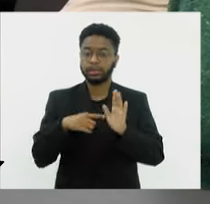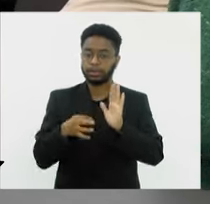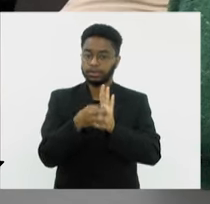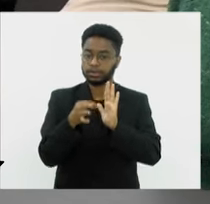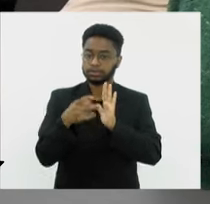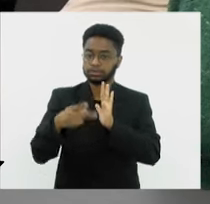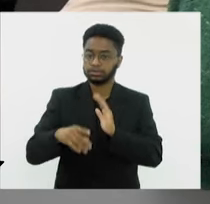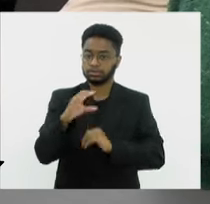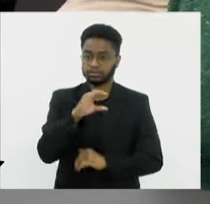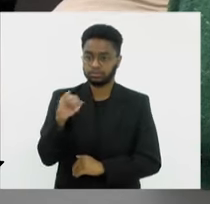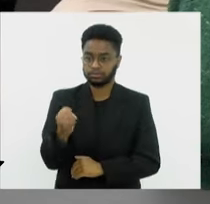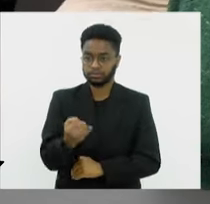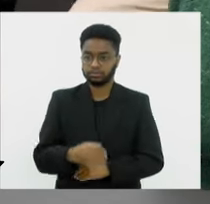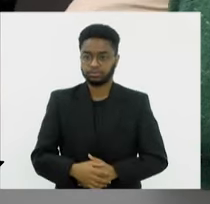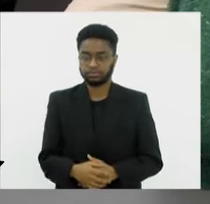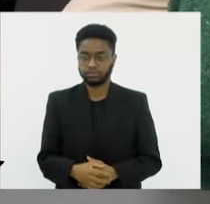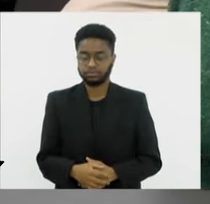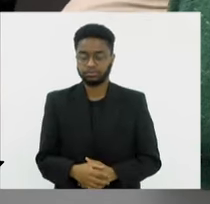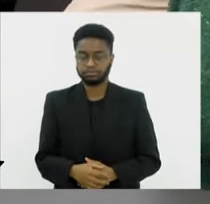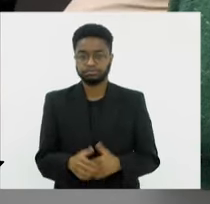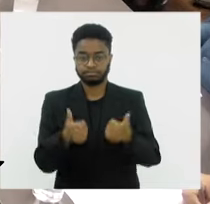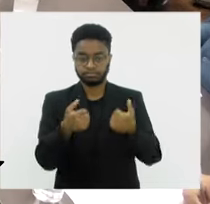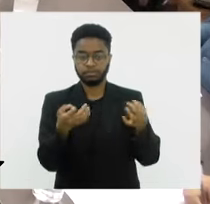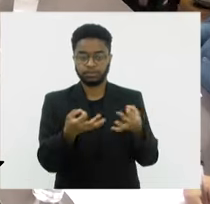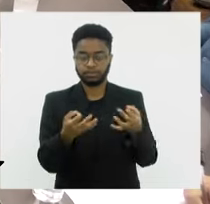Justiça. Perfeito.